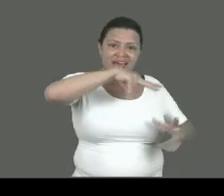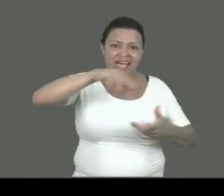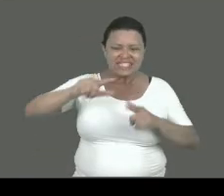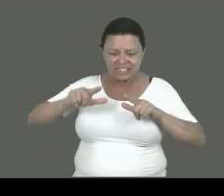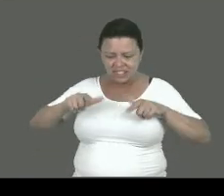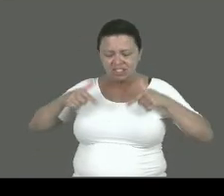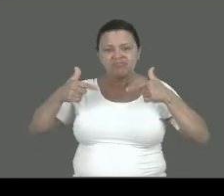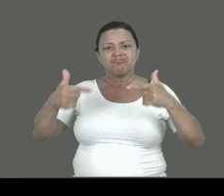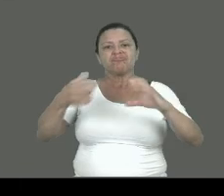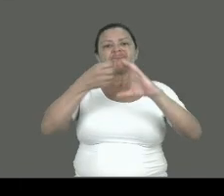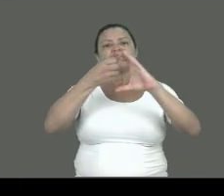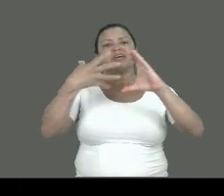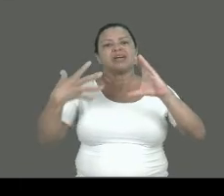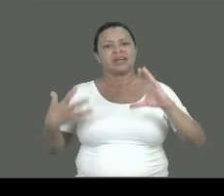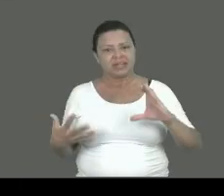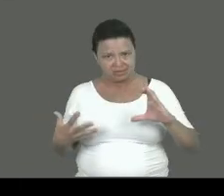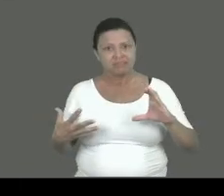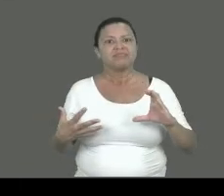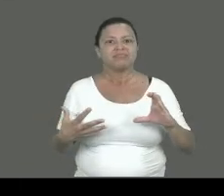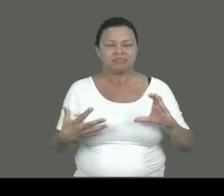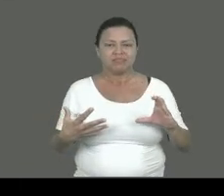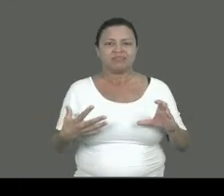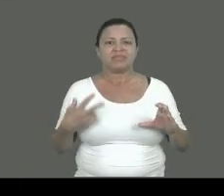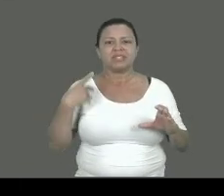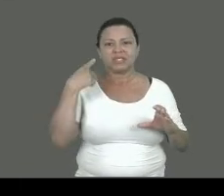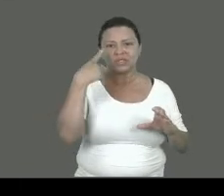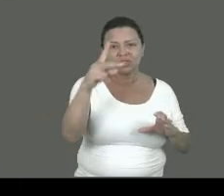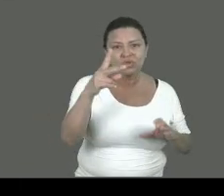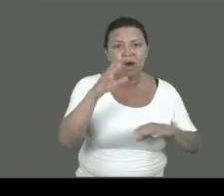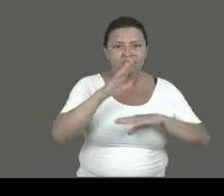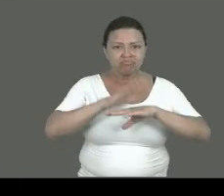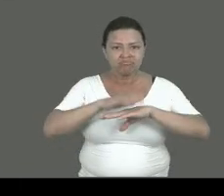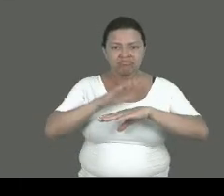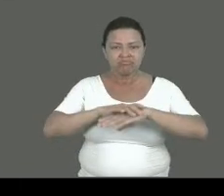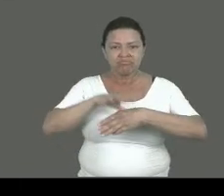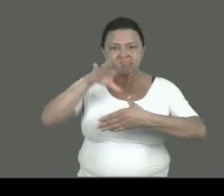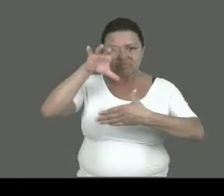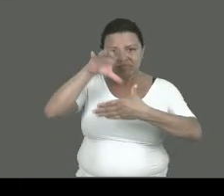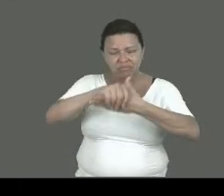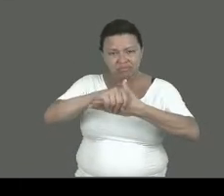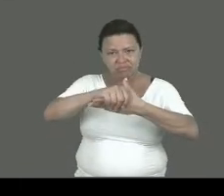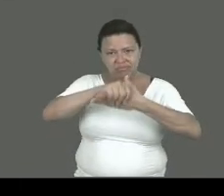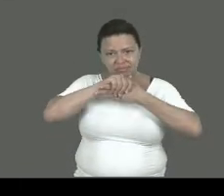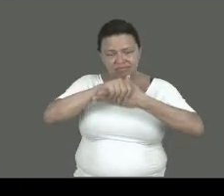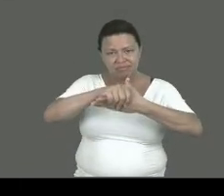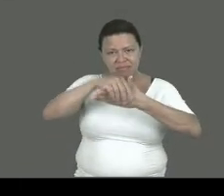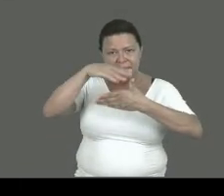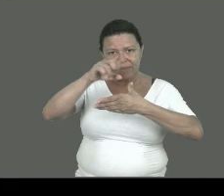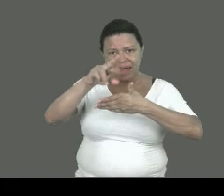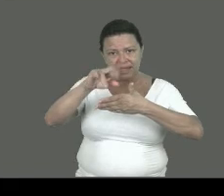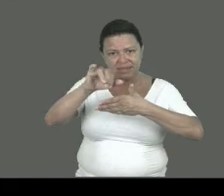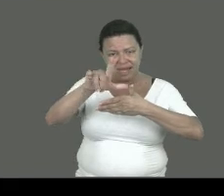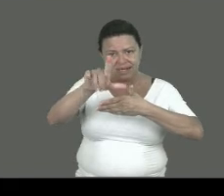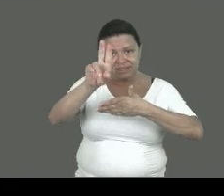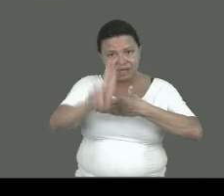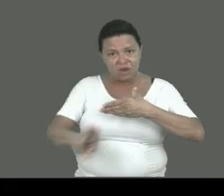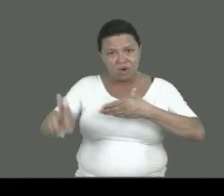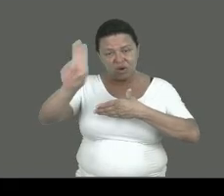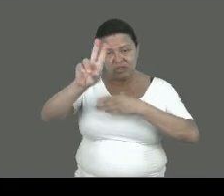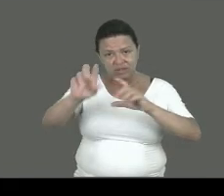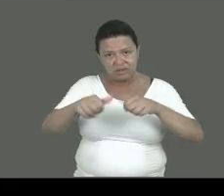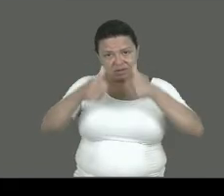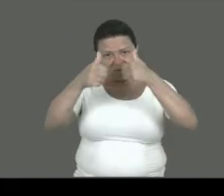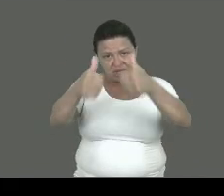das características da sua matéria e que nós vamos utilizar hoje para fazer o nosso